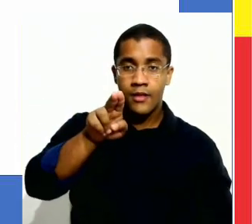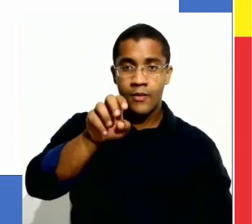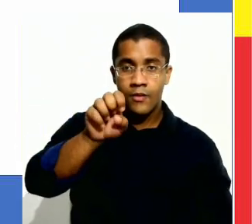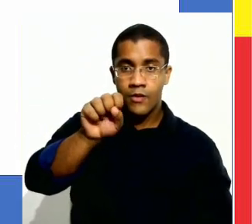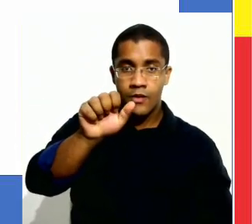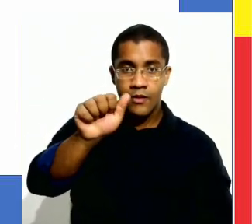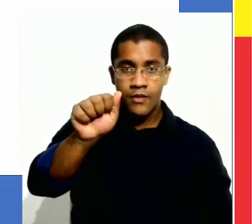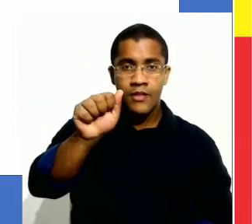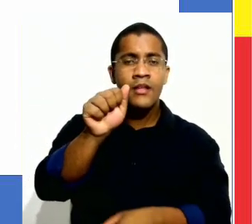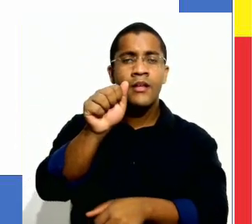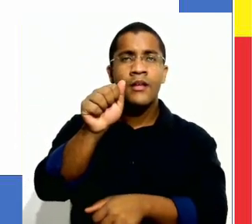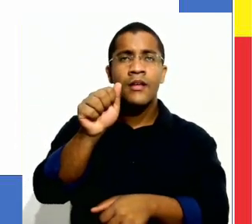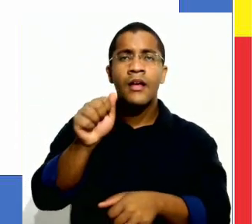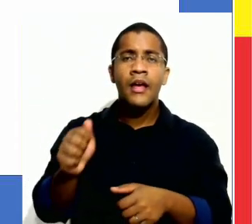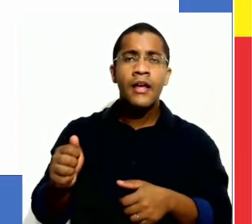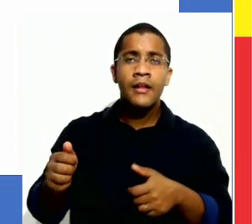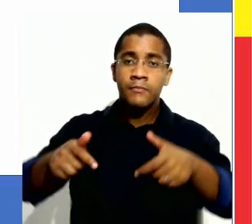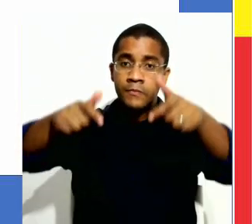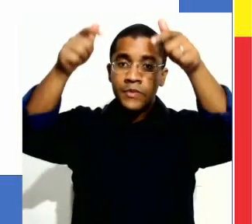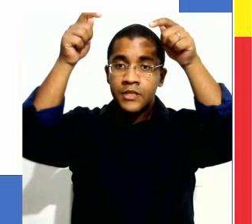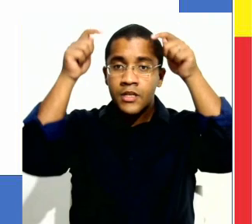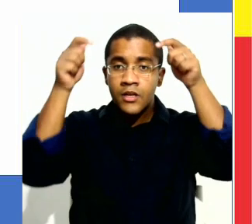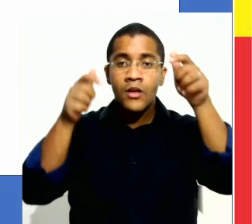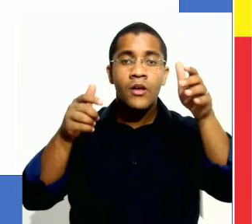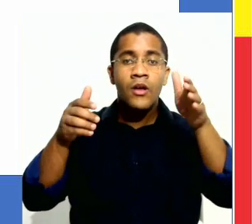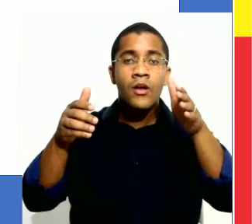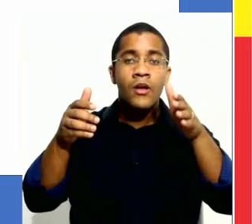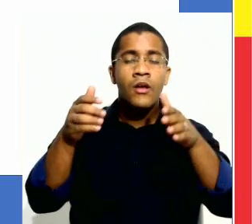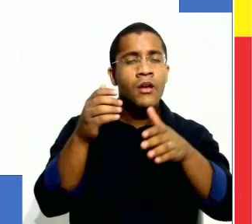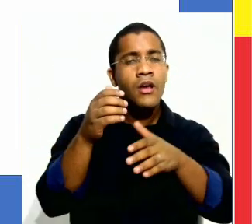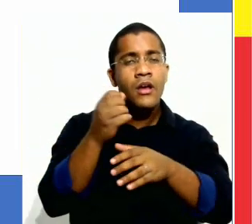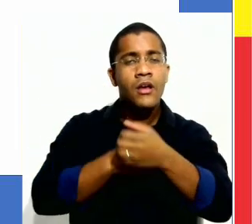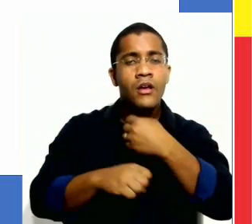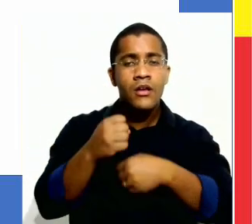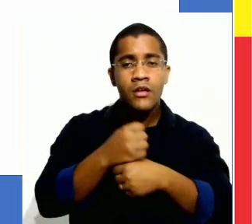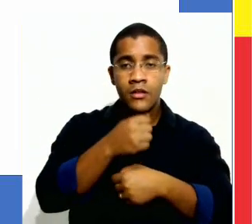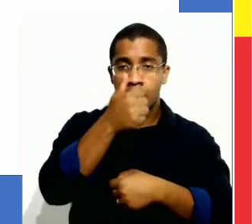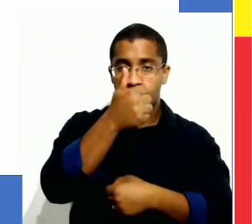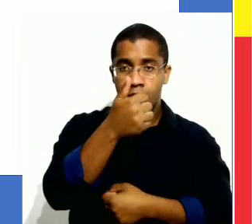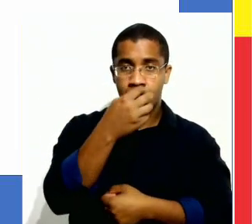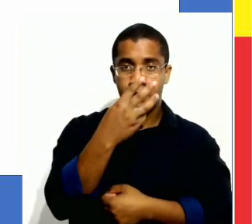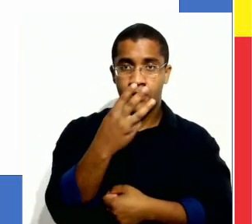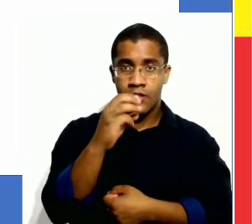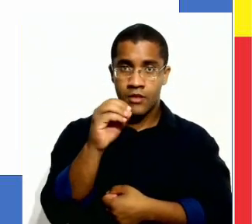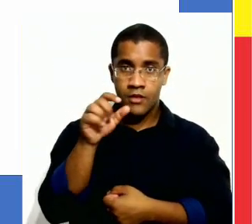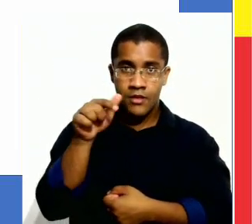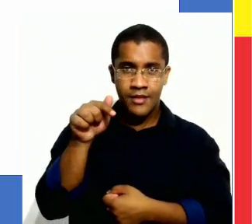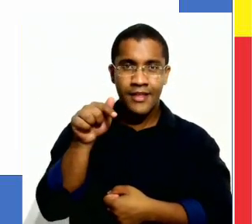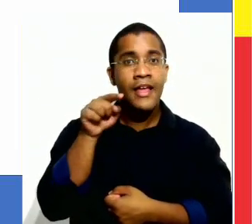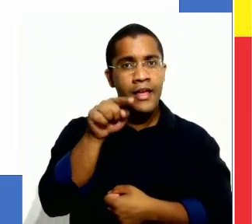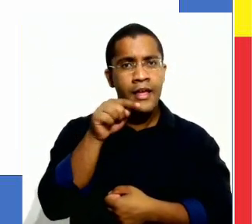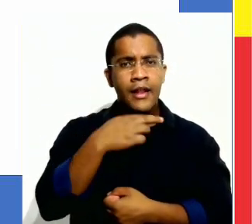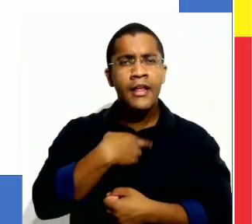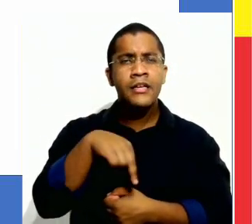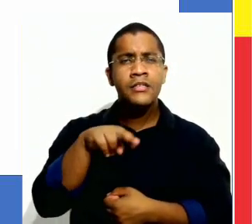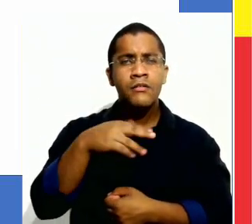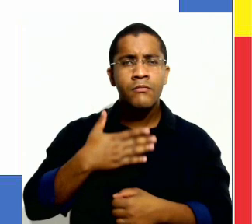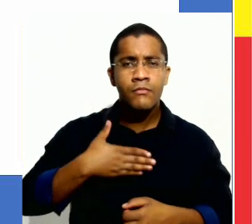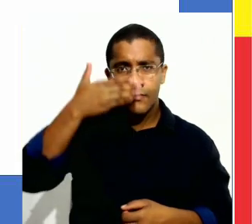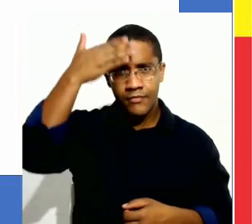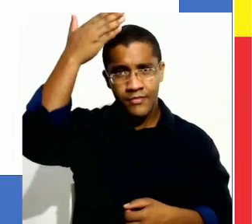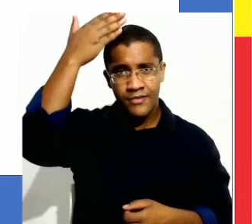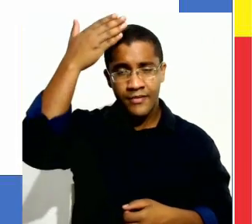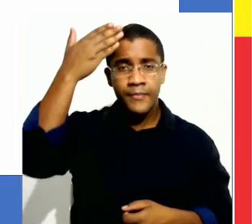ao trono por volta de 1307. Musa era muçulmano. Embora muitas pessoas de